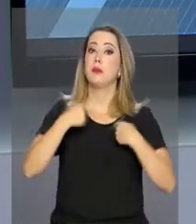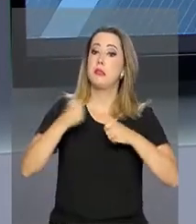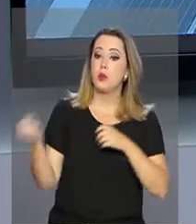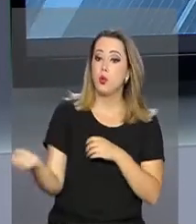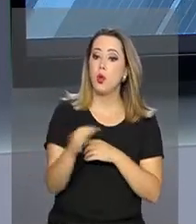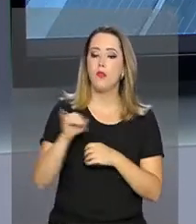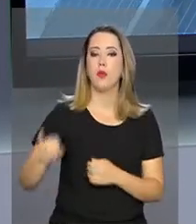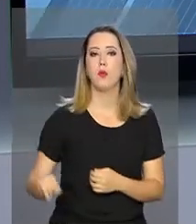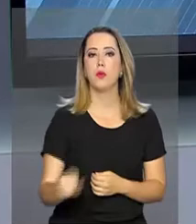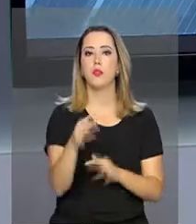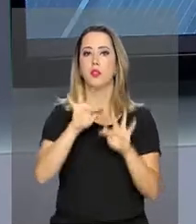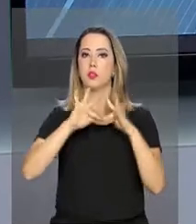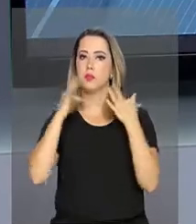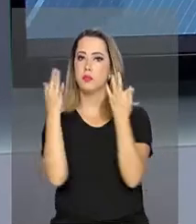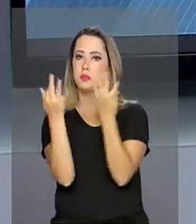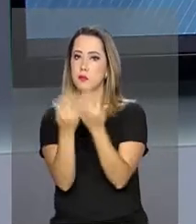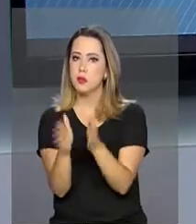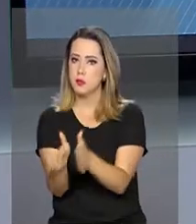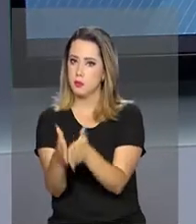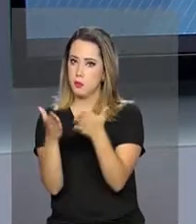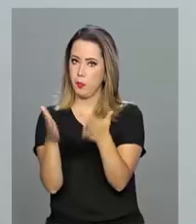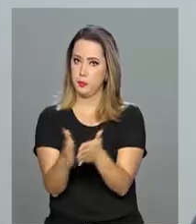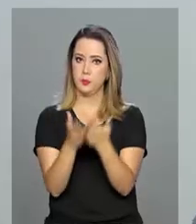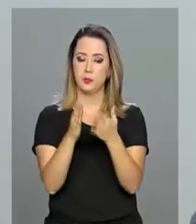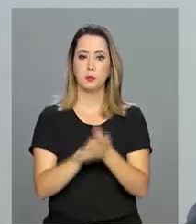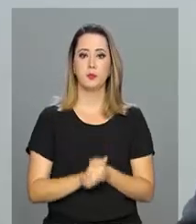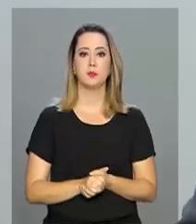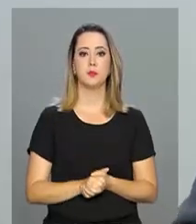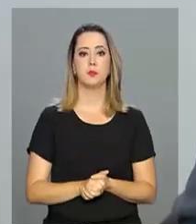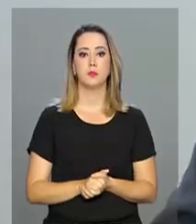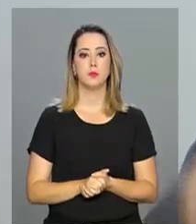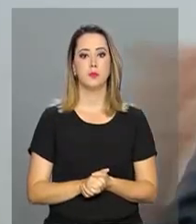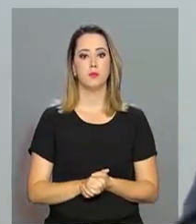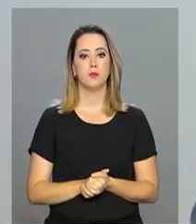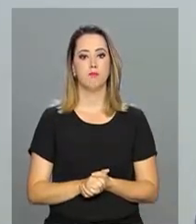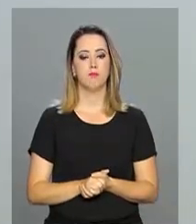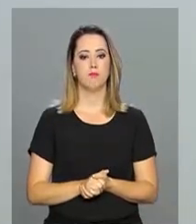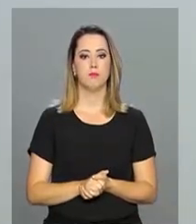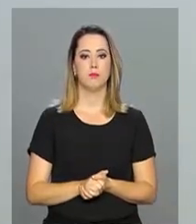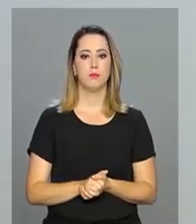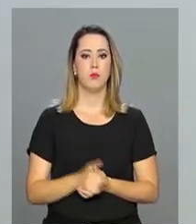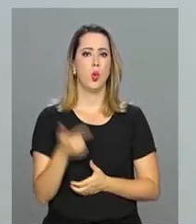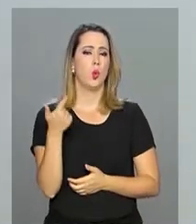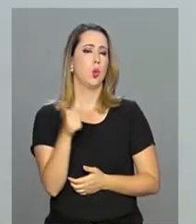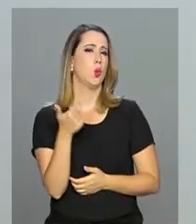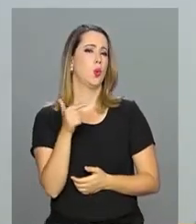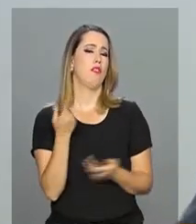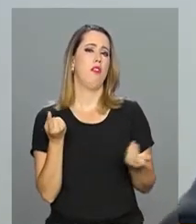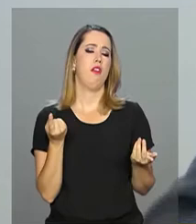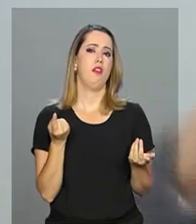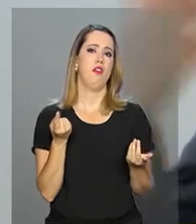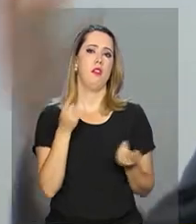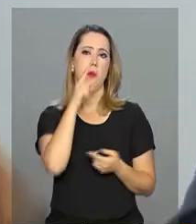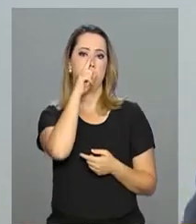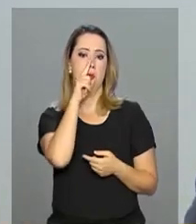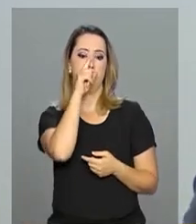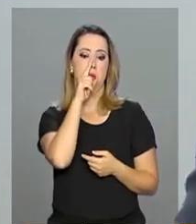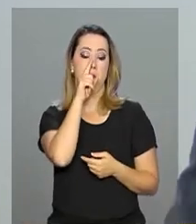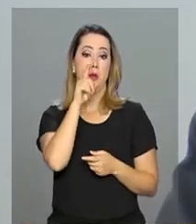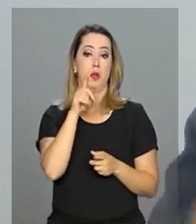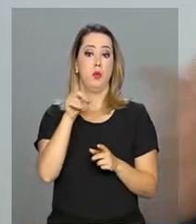para famílias de baixa renda não existe risco nenhum é do bolsa família